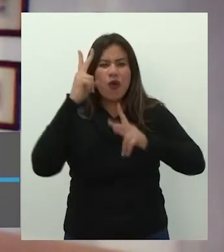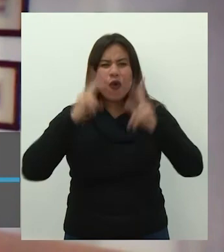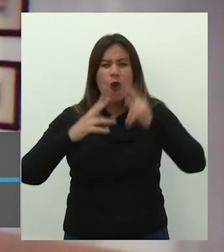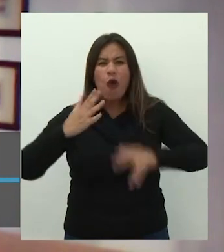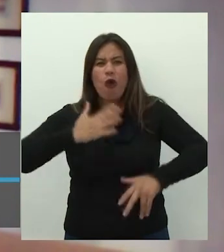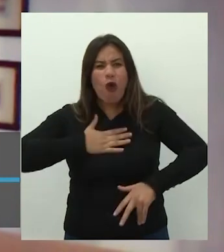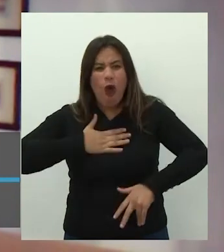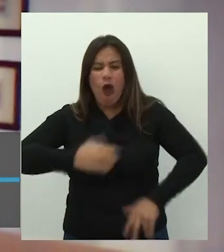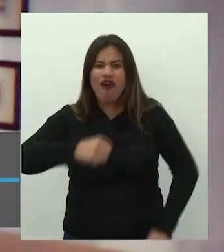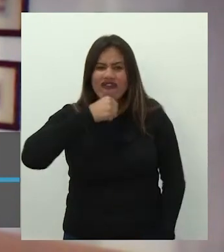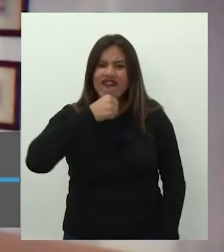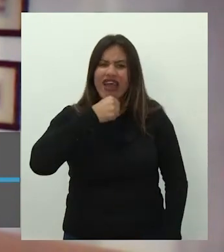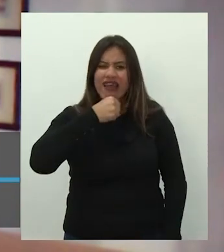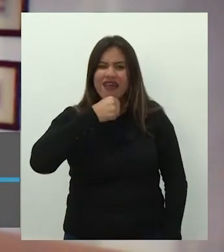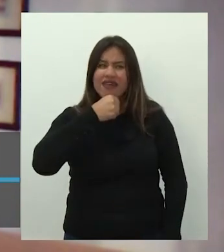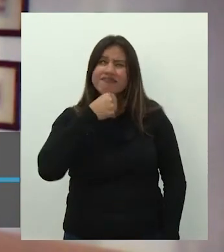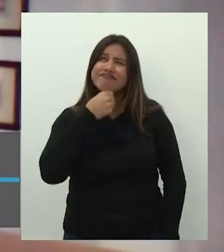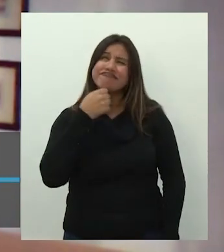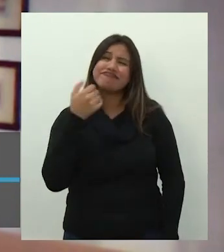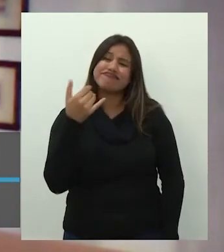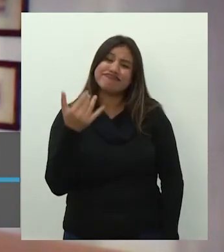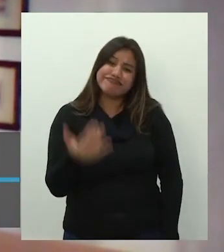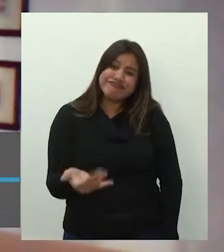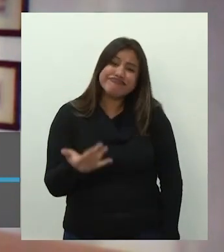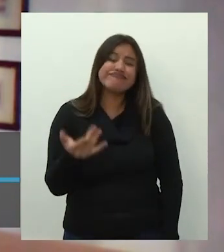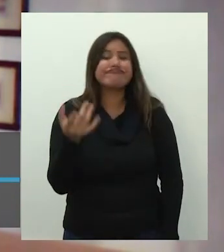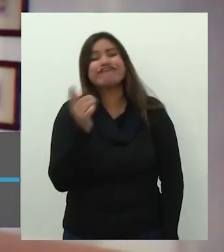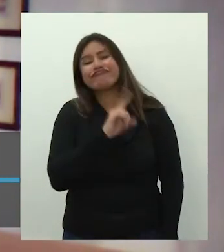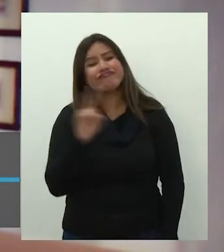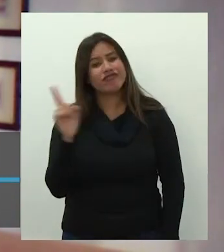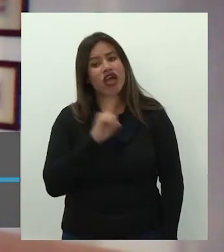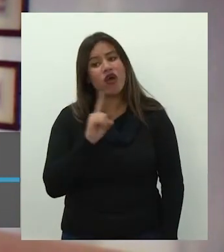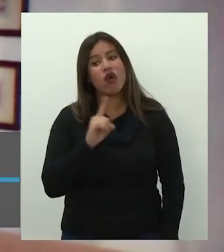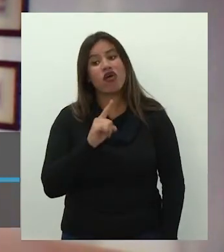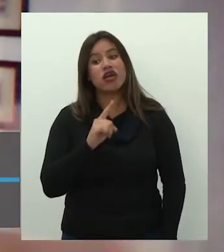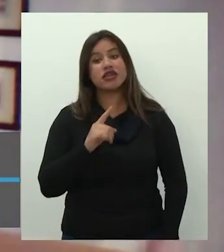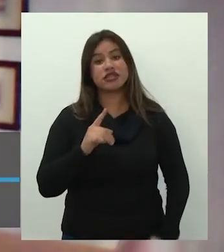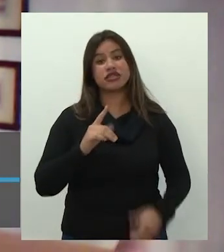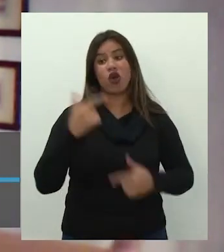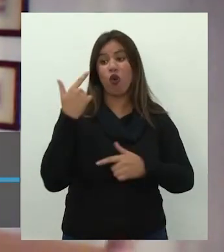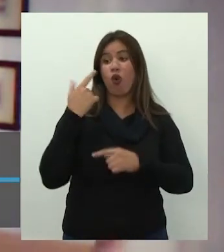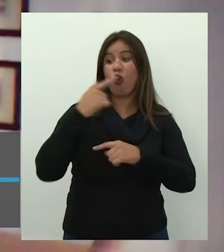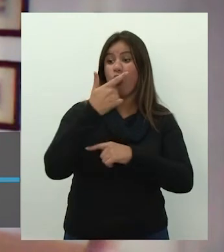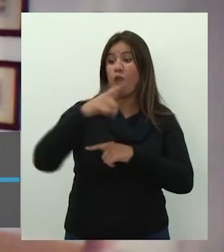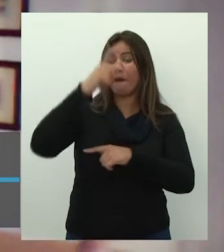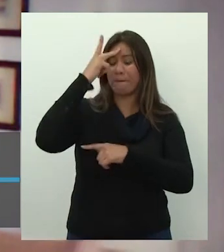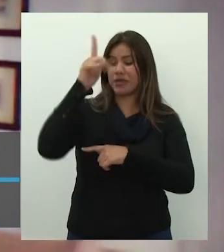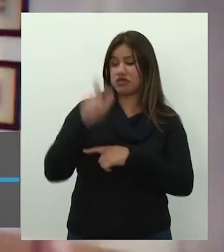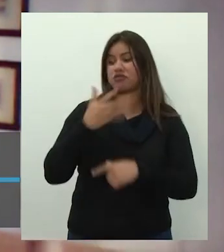Não, né? Então, além de ter preconceito contra o outro,